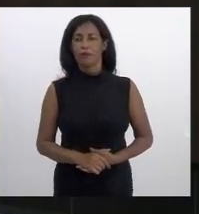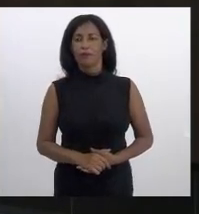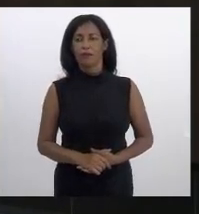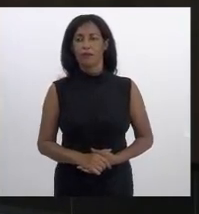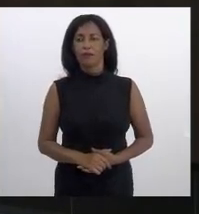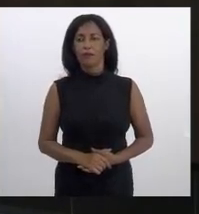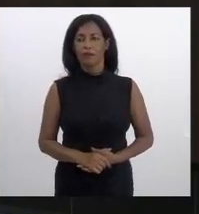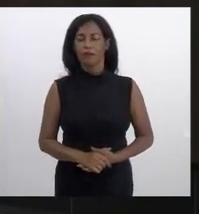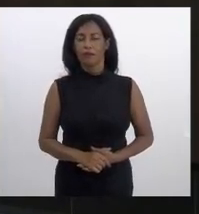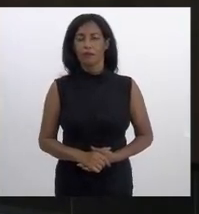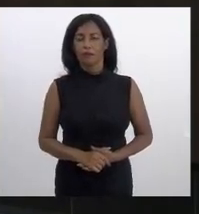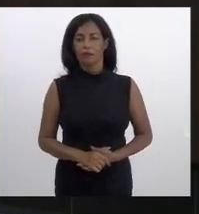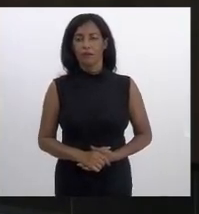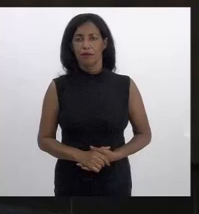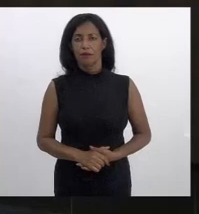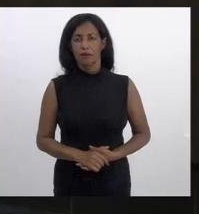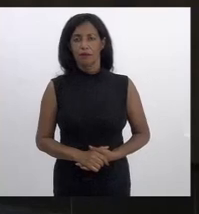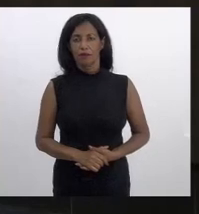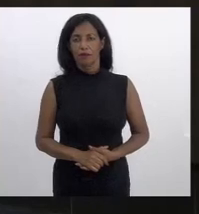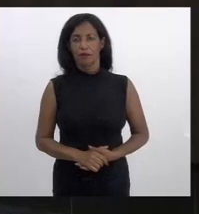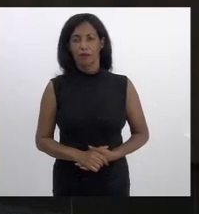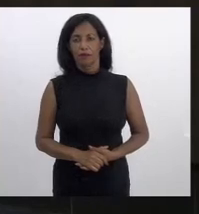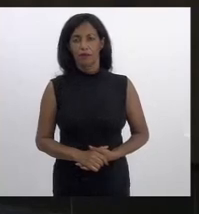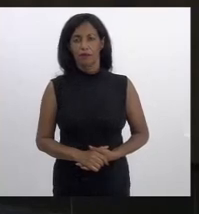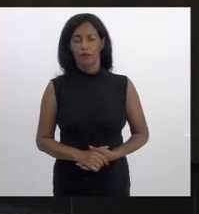E aí E aí